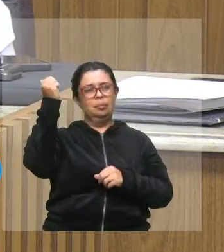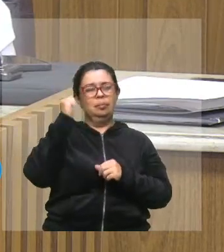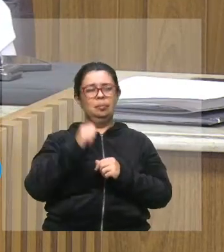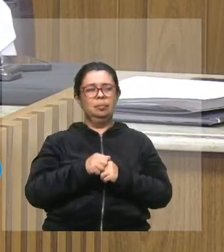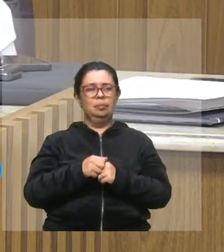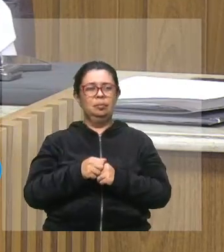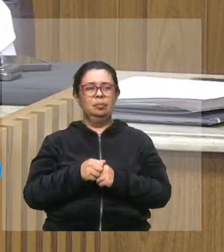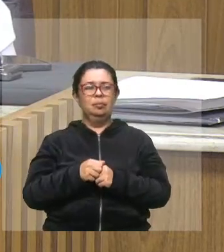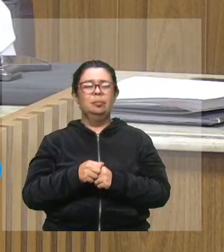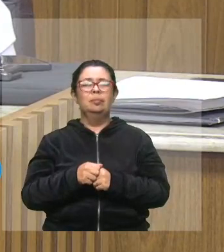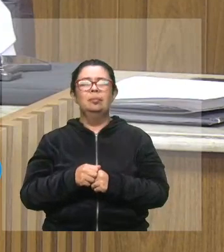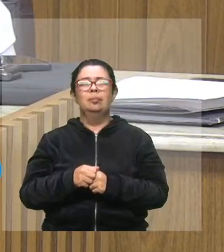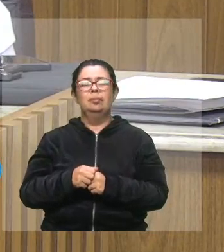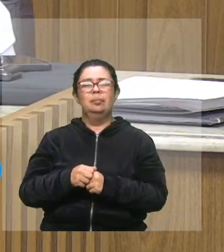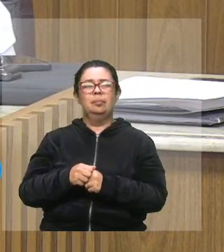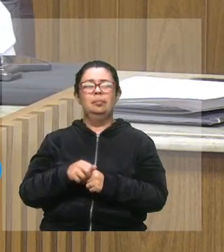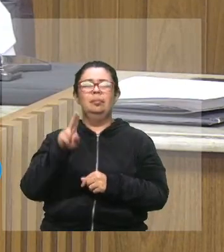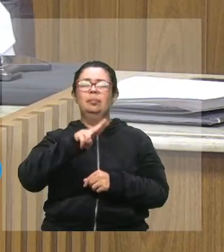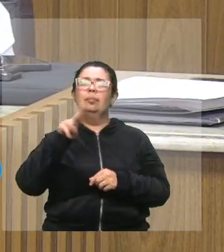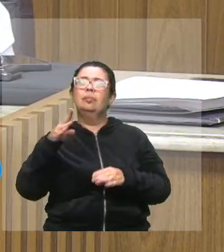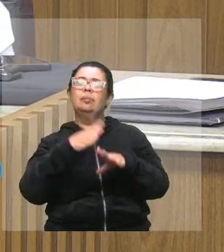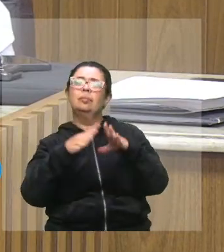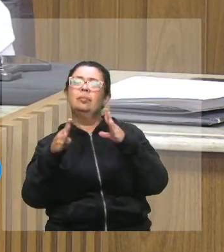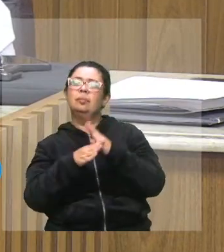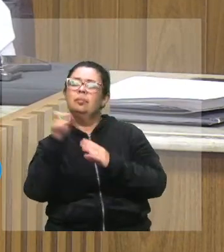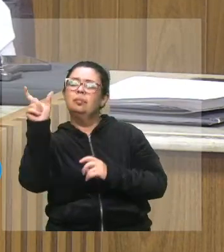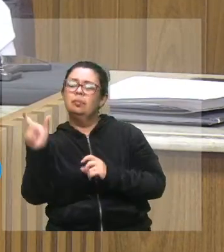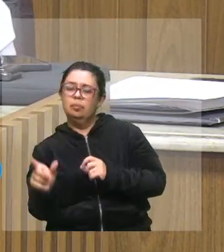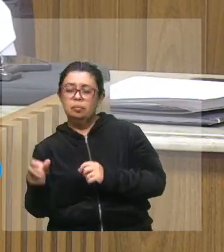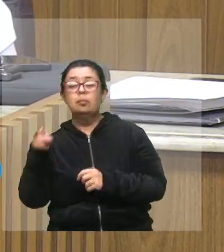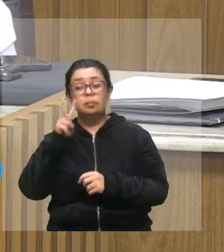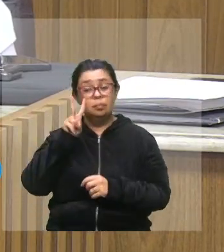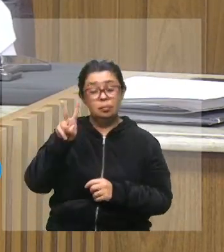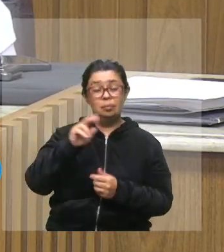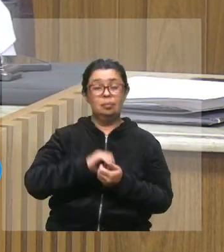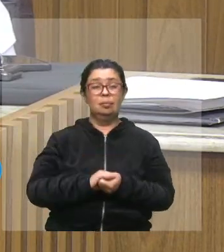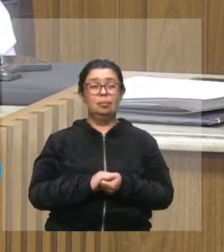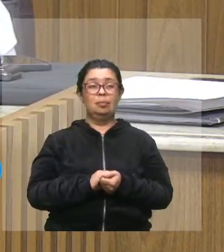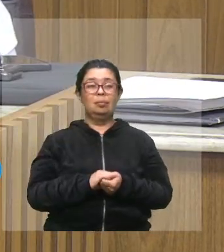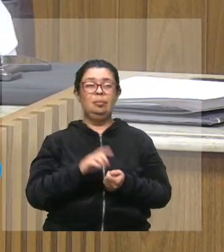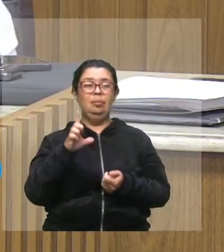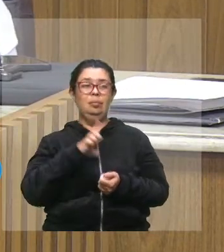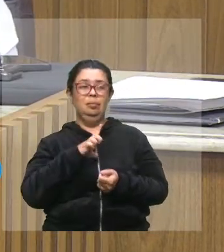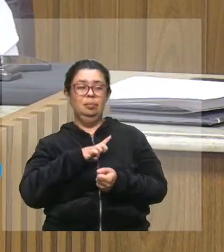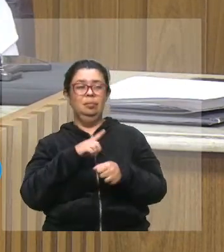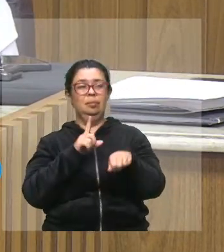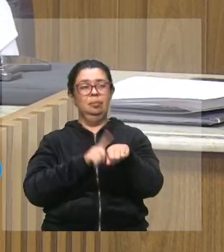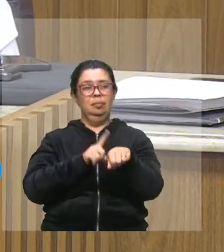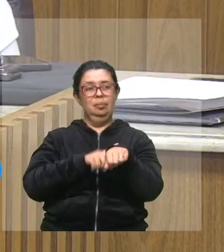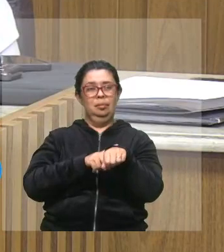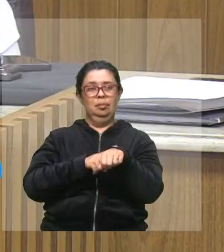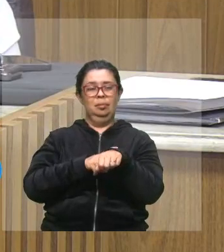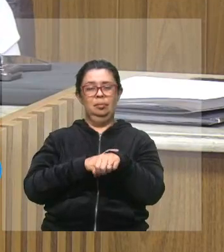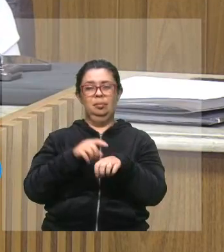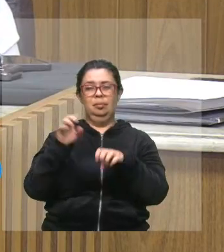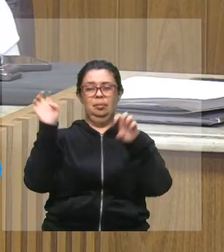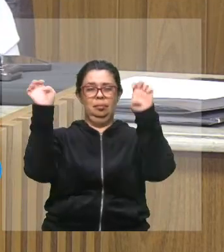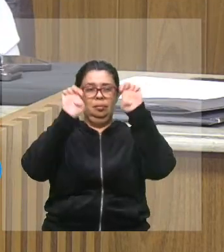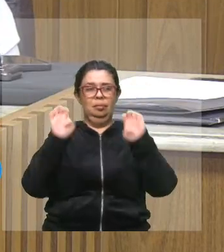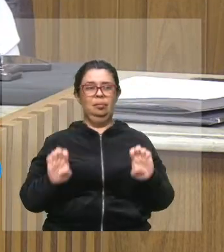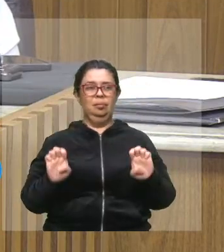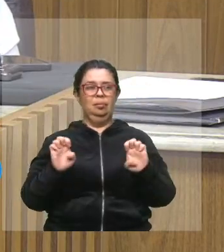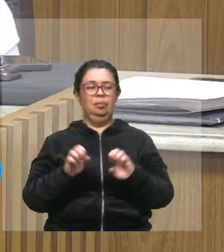nessa jornada, o nome de todos os seus pacientes. E nós tivemos, nesse momento da reestruturação